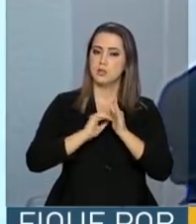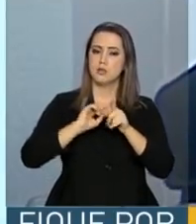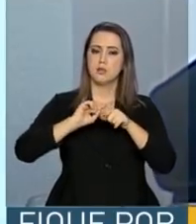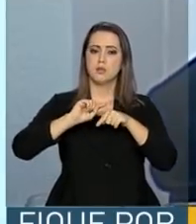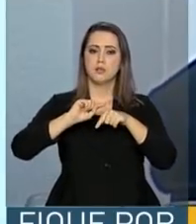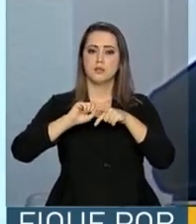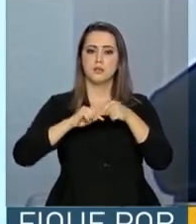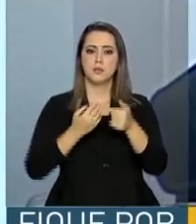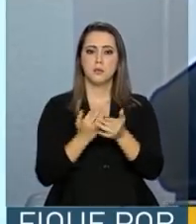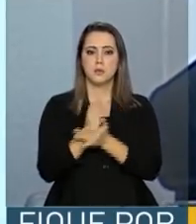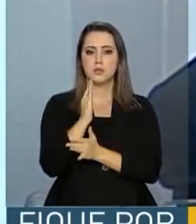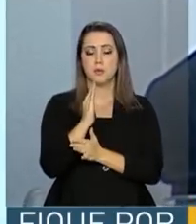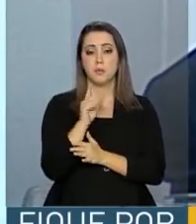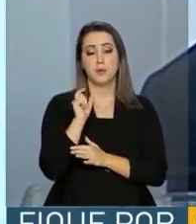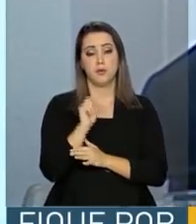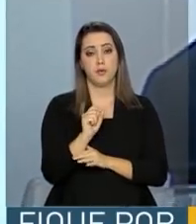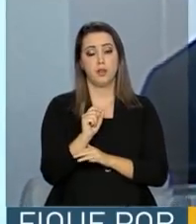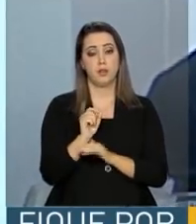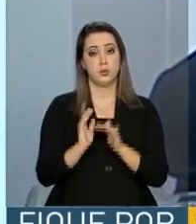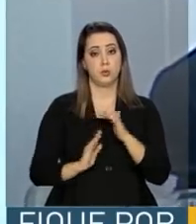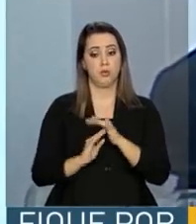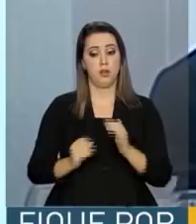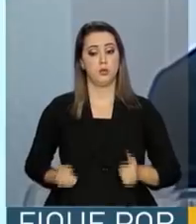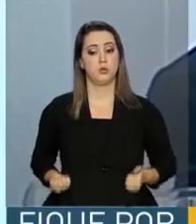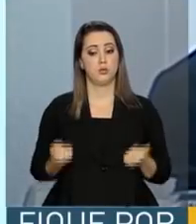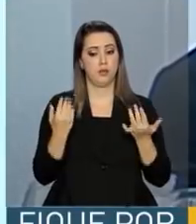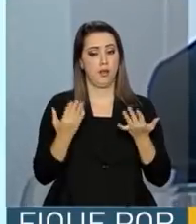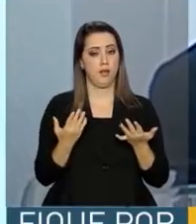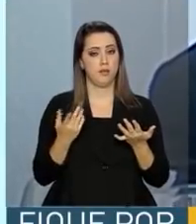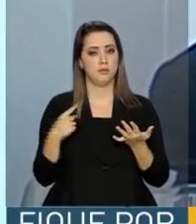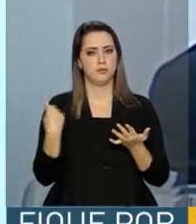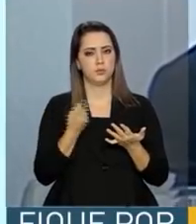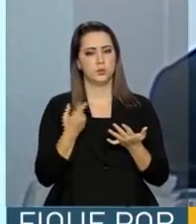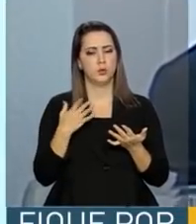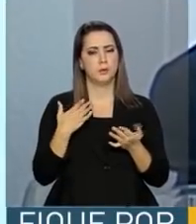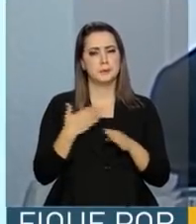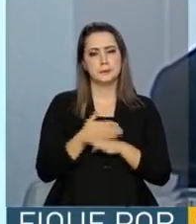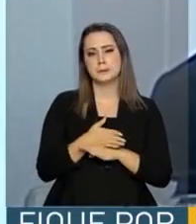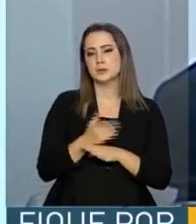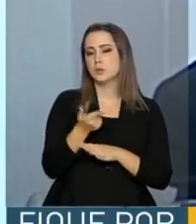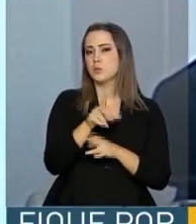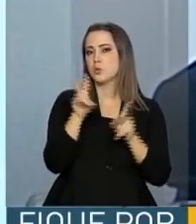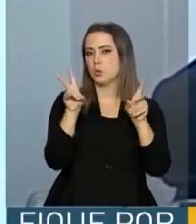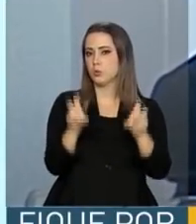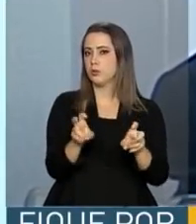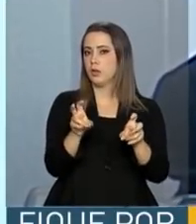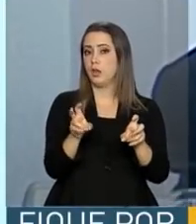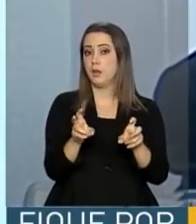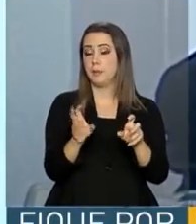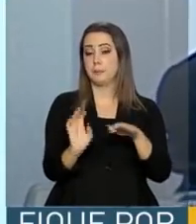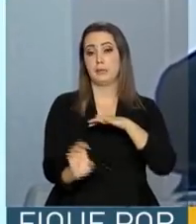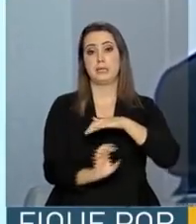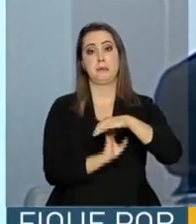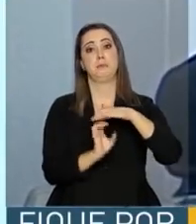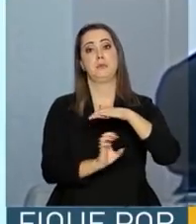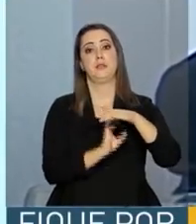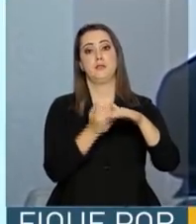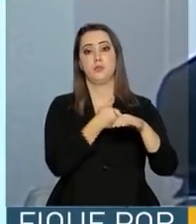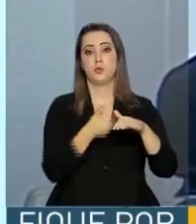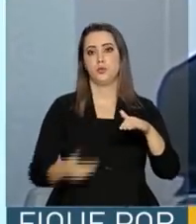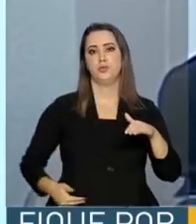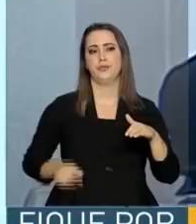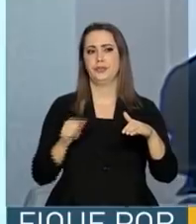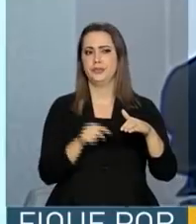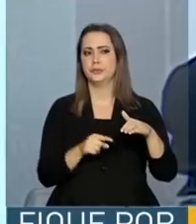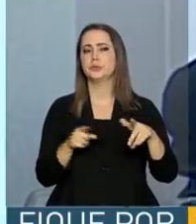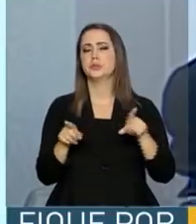não aprovado isso nós nós entramos na questão da das das estatais que não era